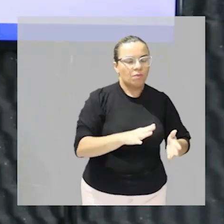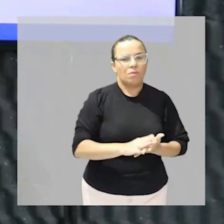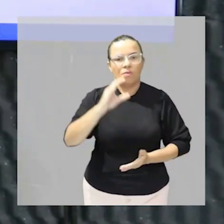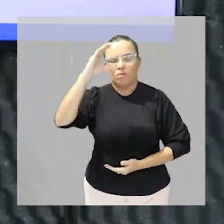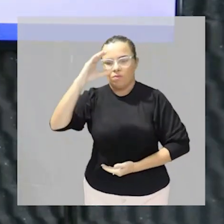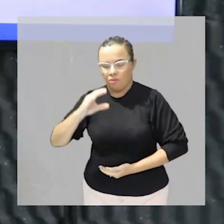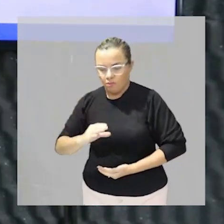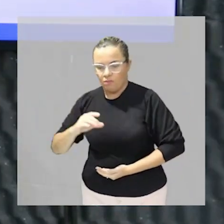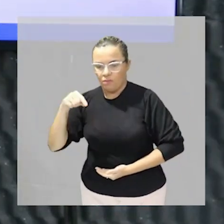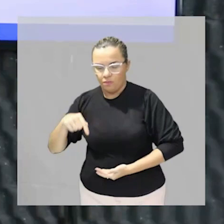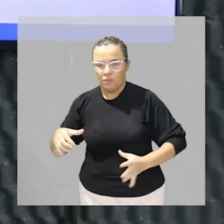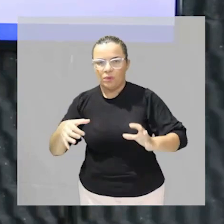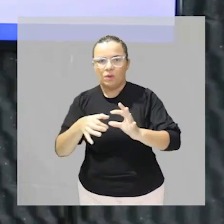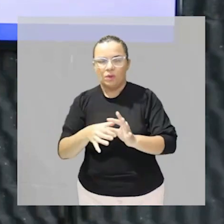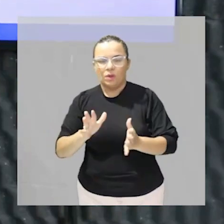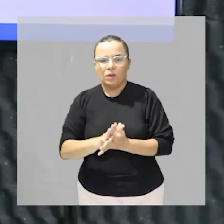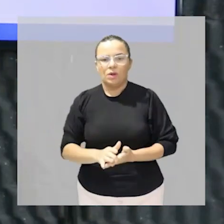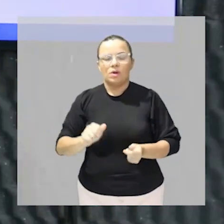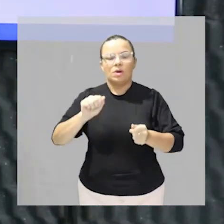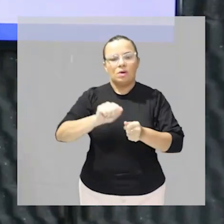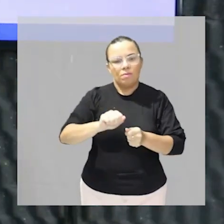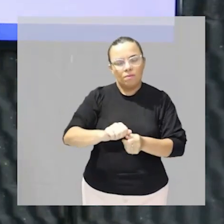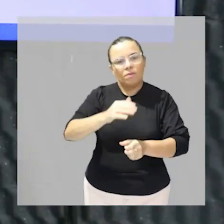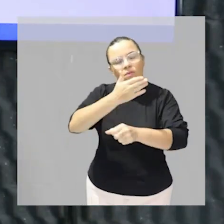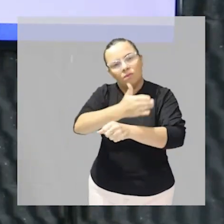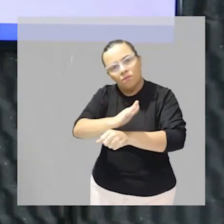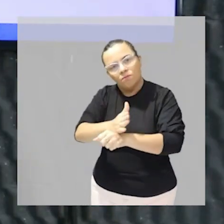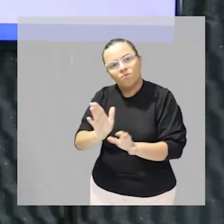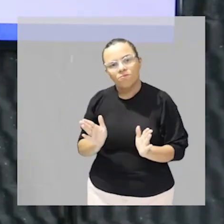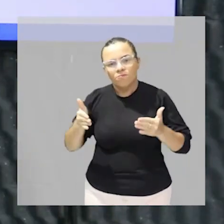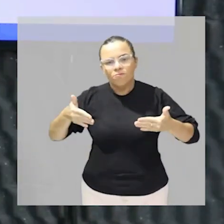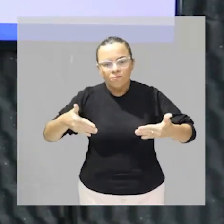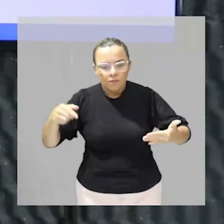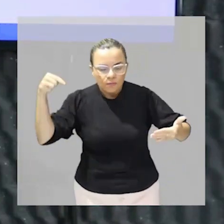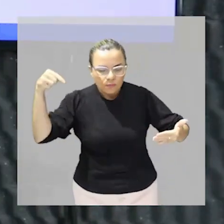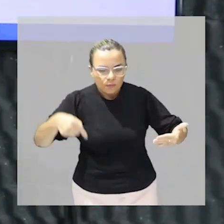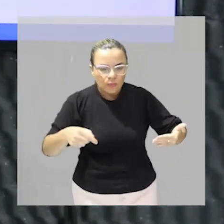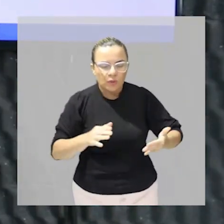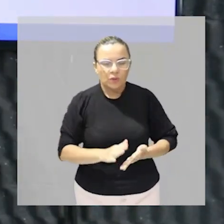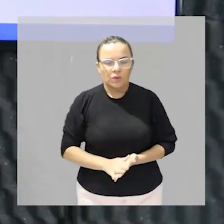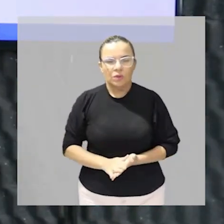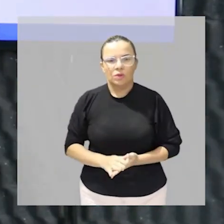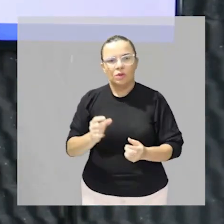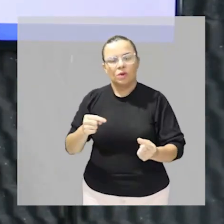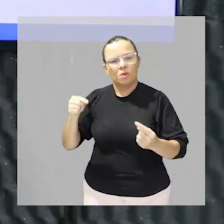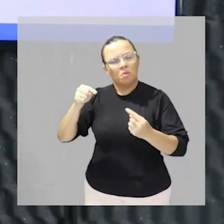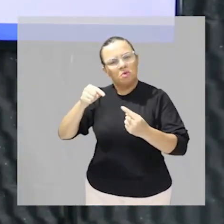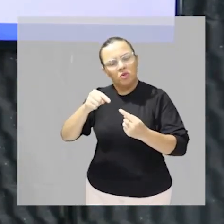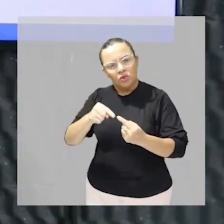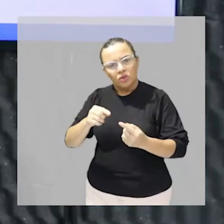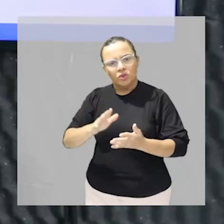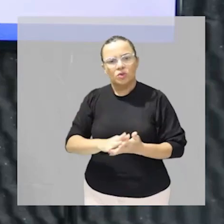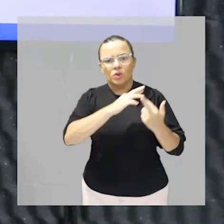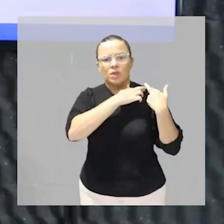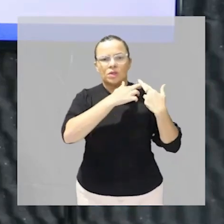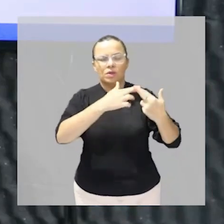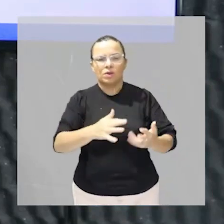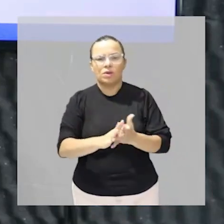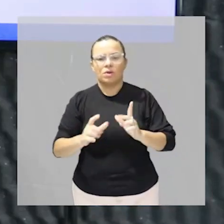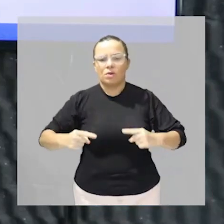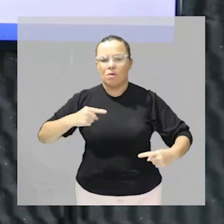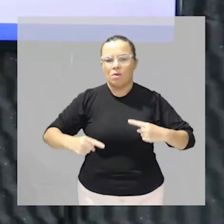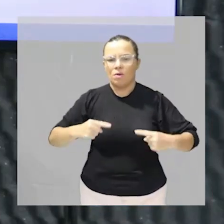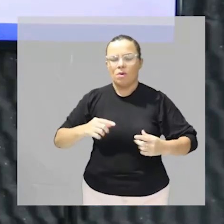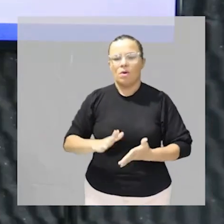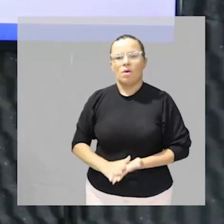diz que exerce de uma forma direta as suas funções políticas. Ou seja, o